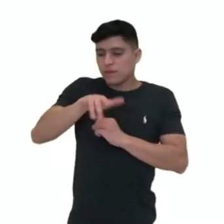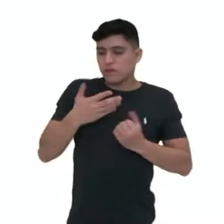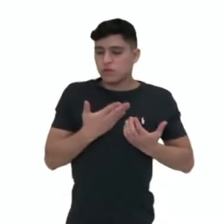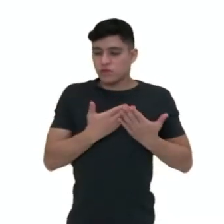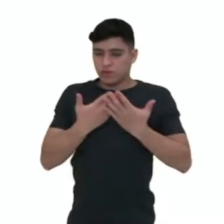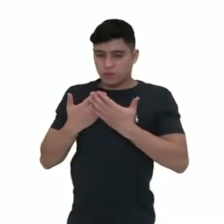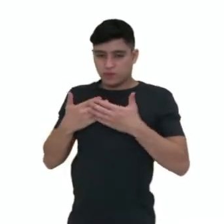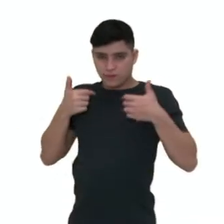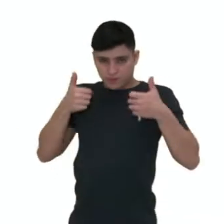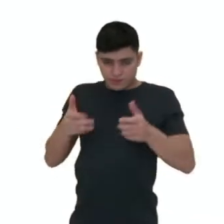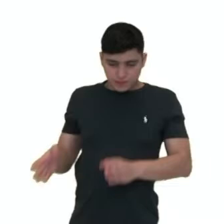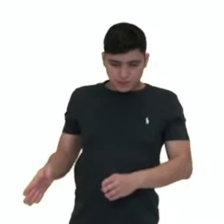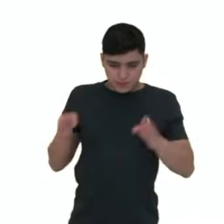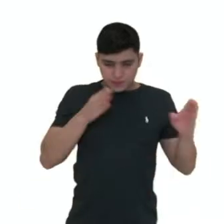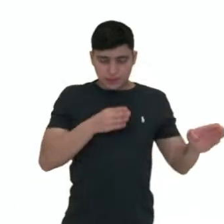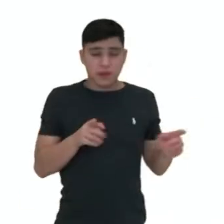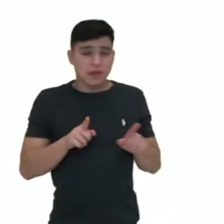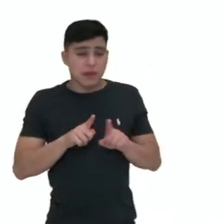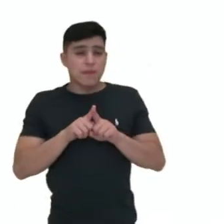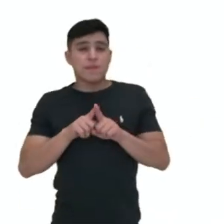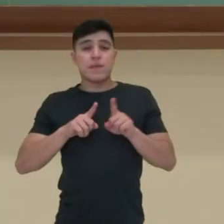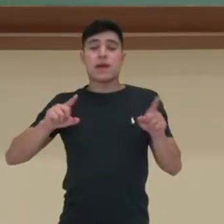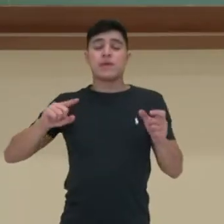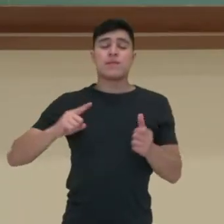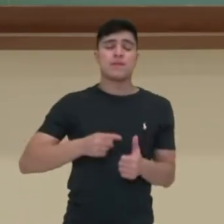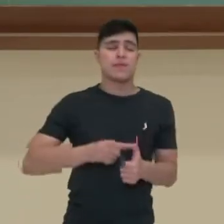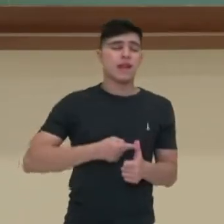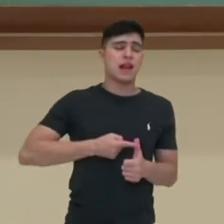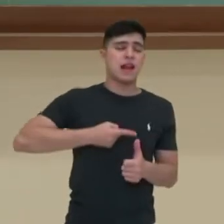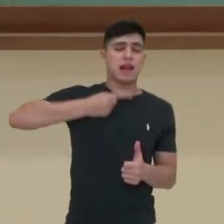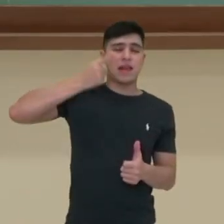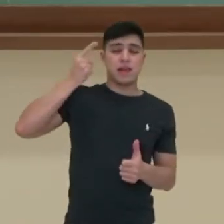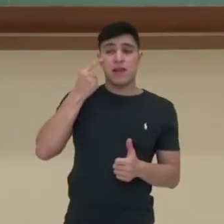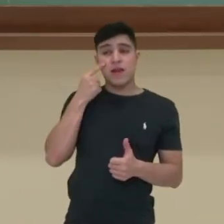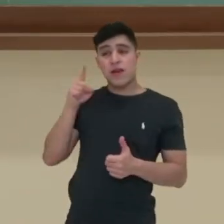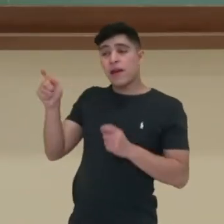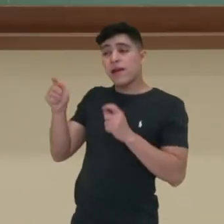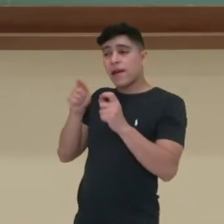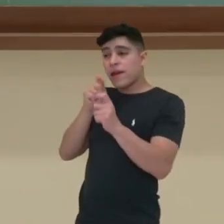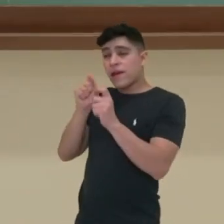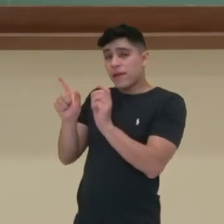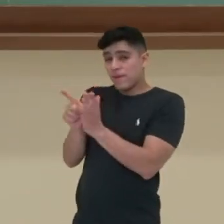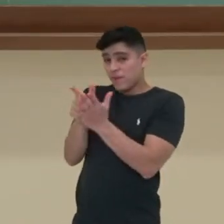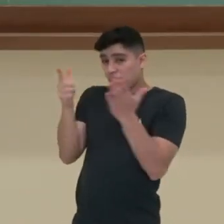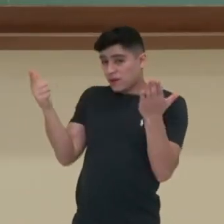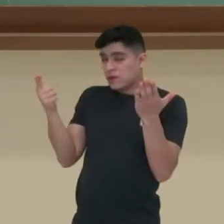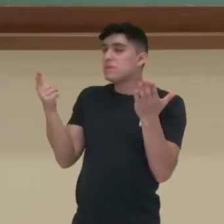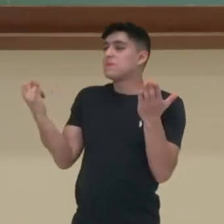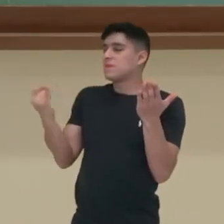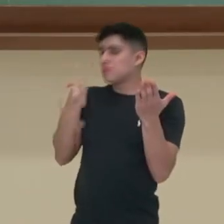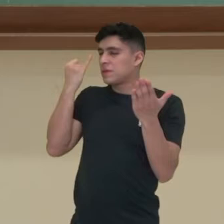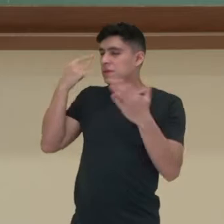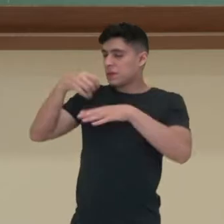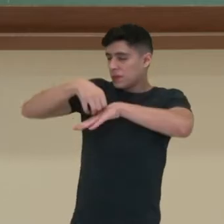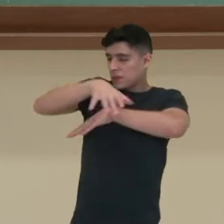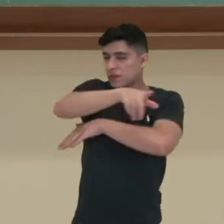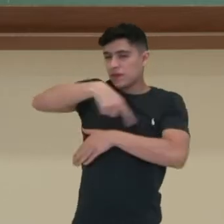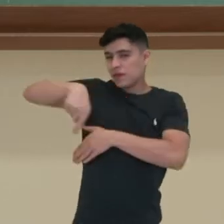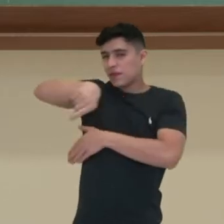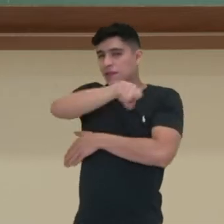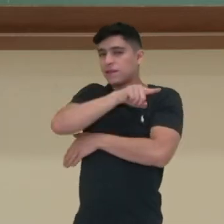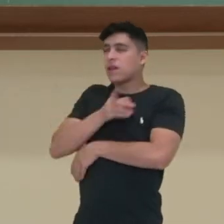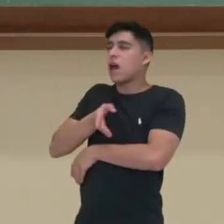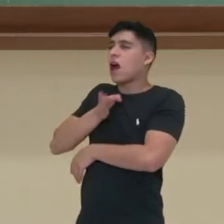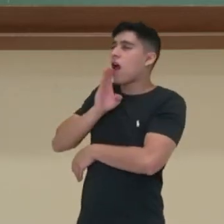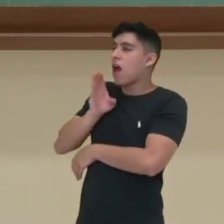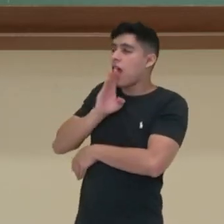Ok? Mas, gente, antes de tudo, uma reportagem, eu acho bem bacana trazer esses assuntos com reportagens para vocês, para